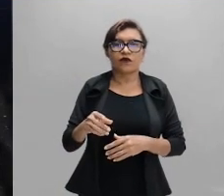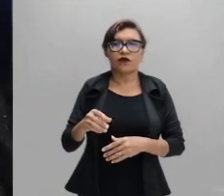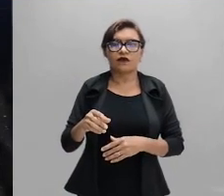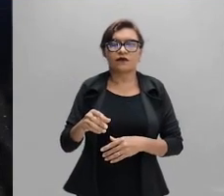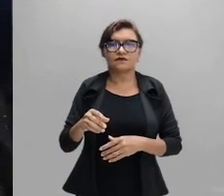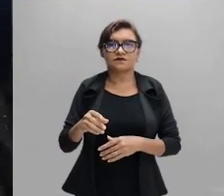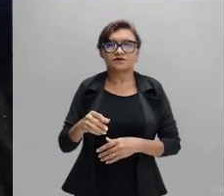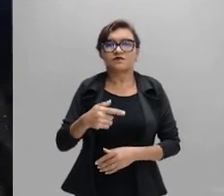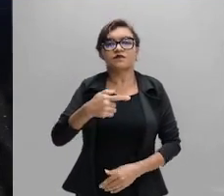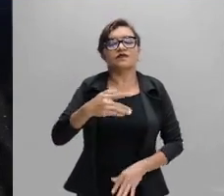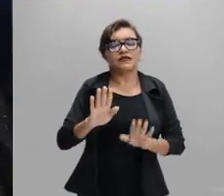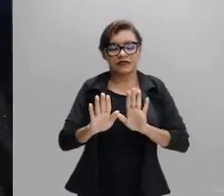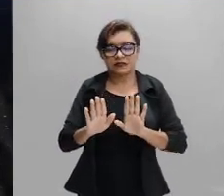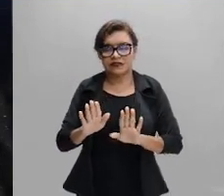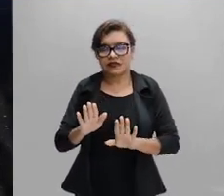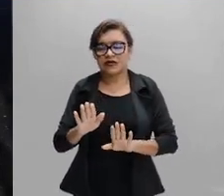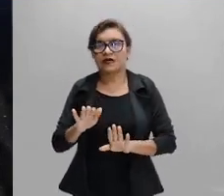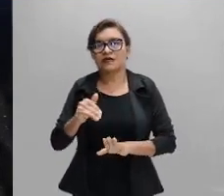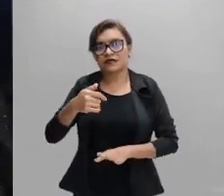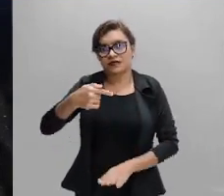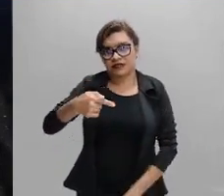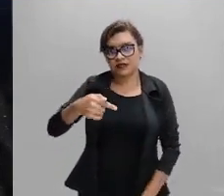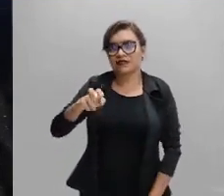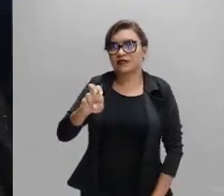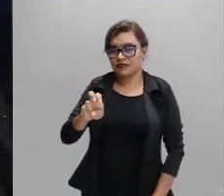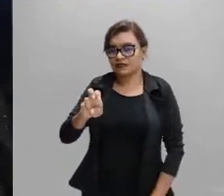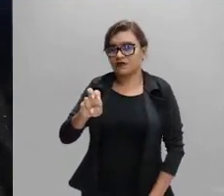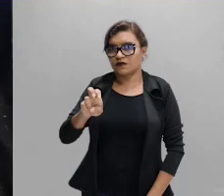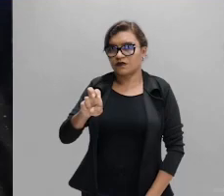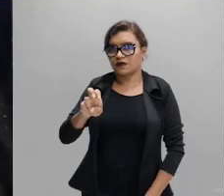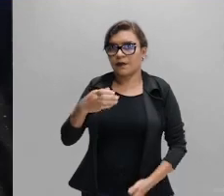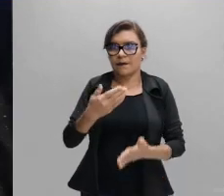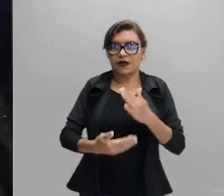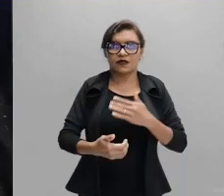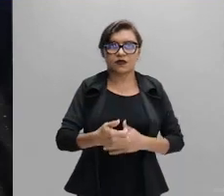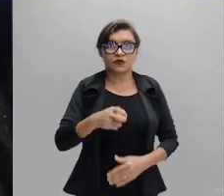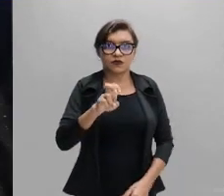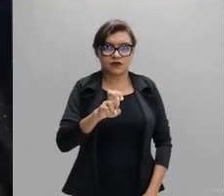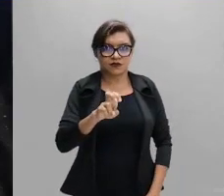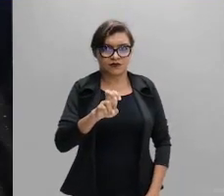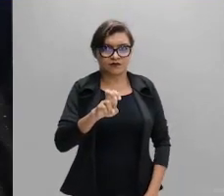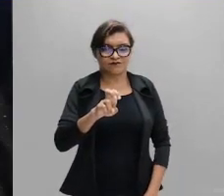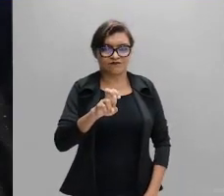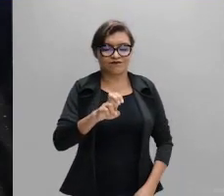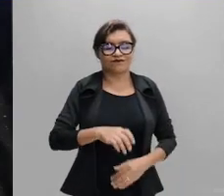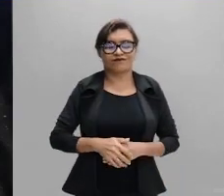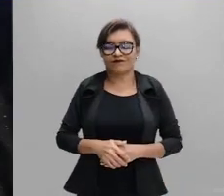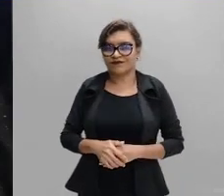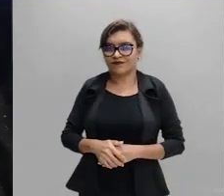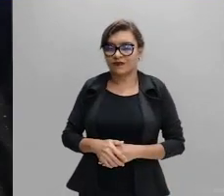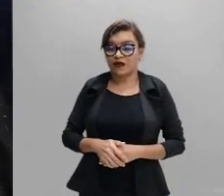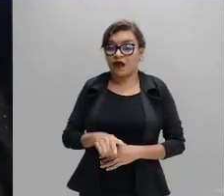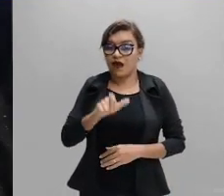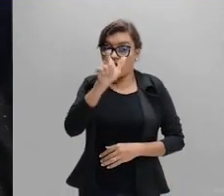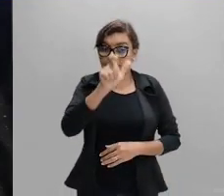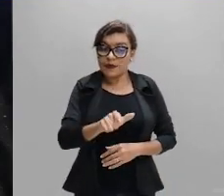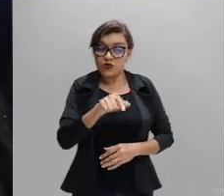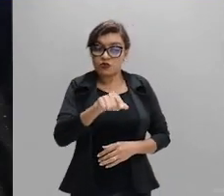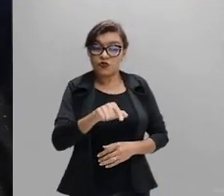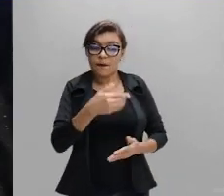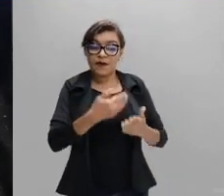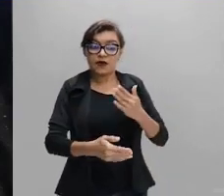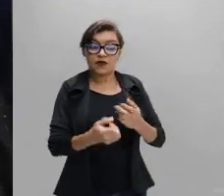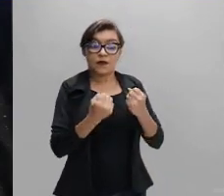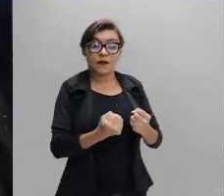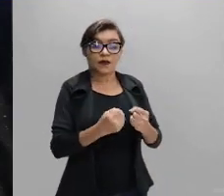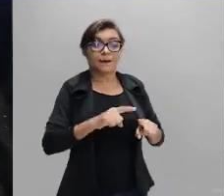Aliás, ele estava com 75 quilos, ele perdeu 5 quilos. Esse indivíduo, ele perdeu peso, mas a